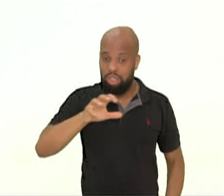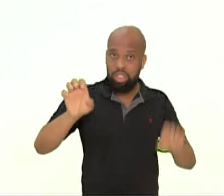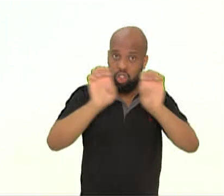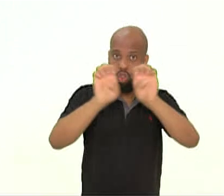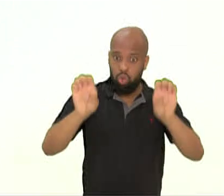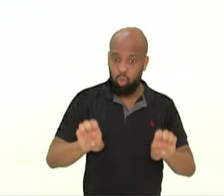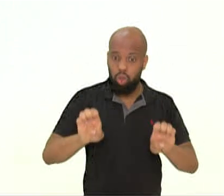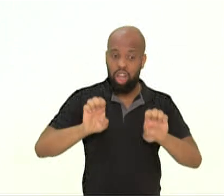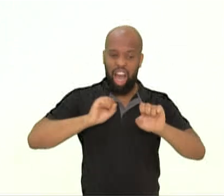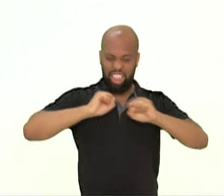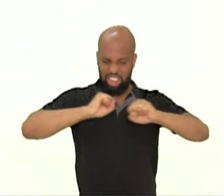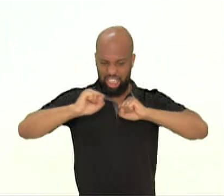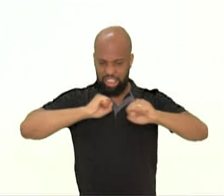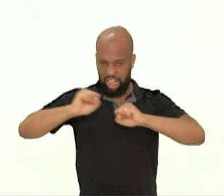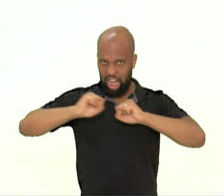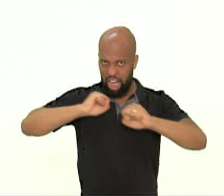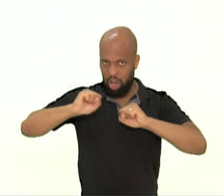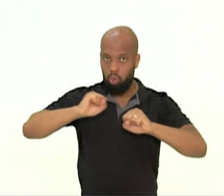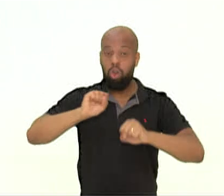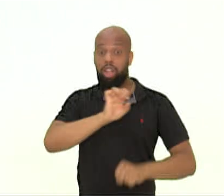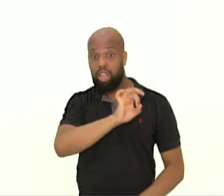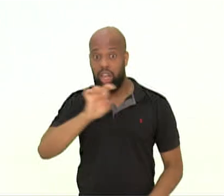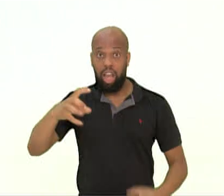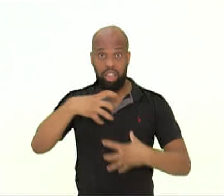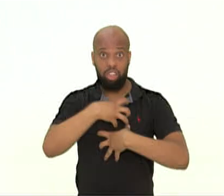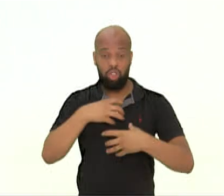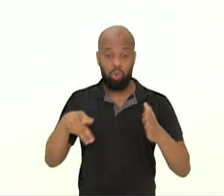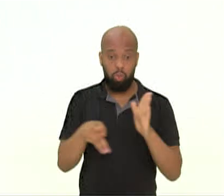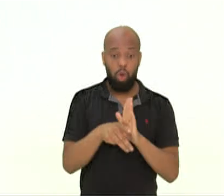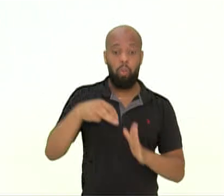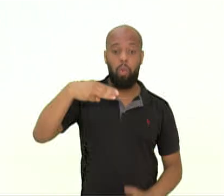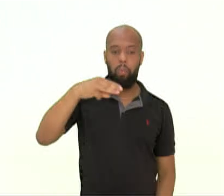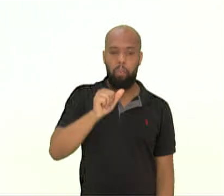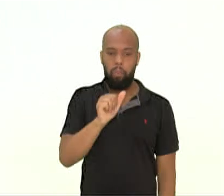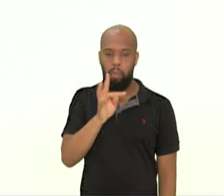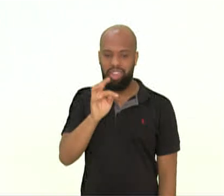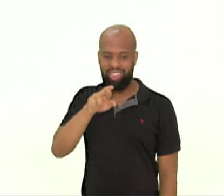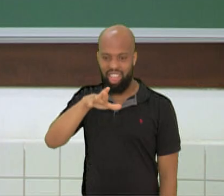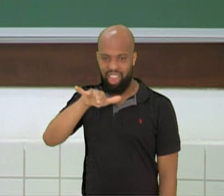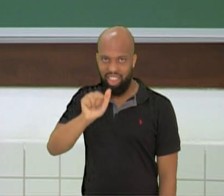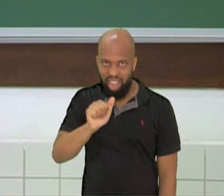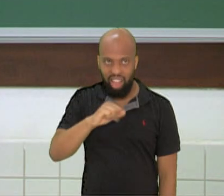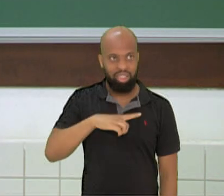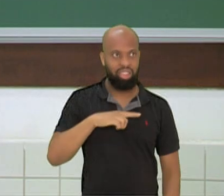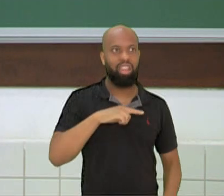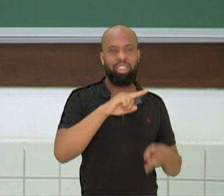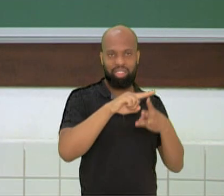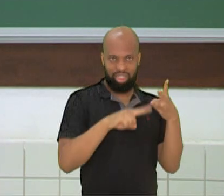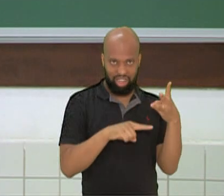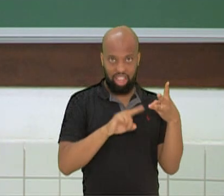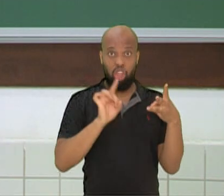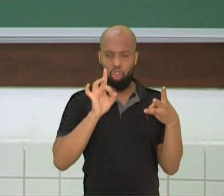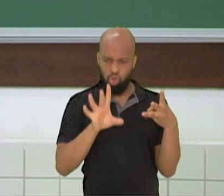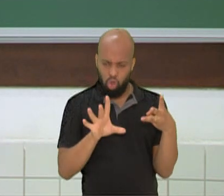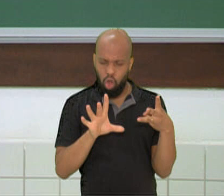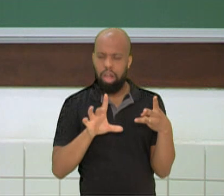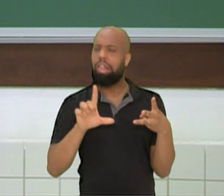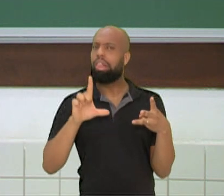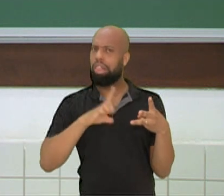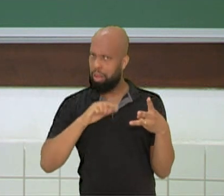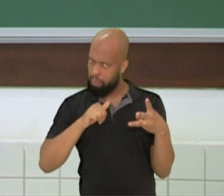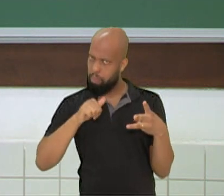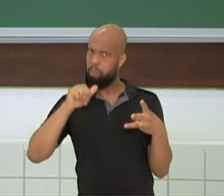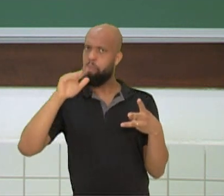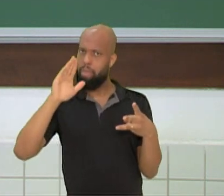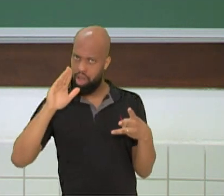um grau de agitação, relacionando cada estado da matéria. Então aqui, lembrando que não temos apenas 3 estados da matéria,